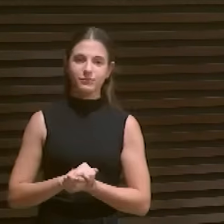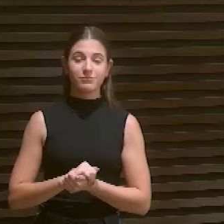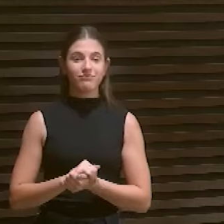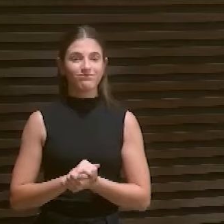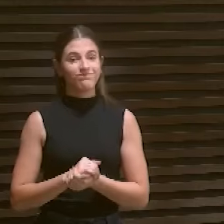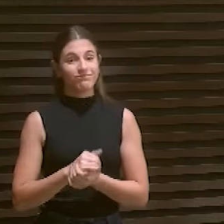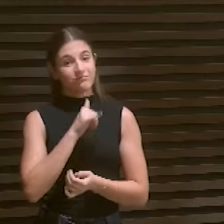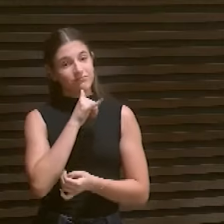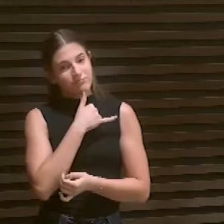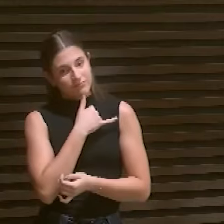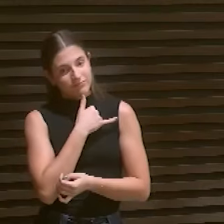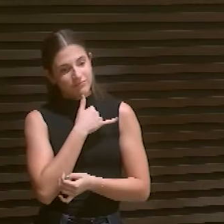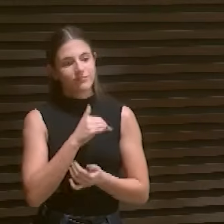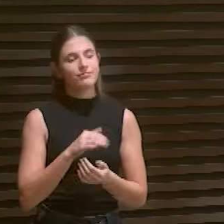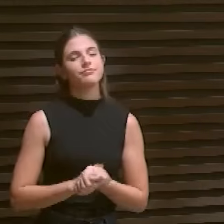Infelizmente.